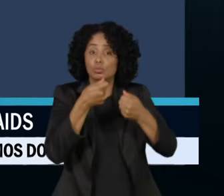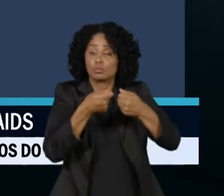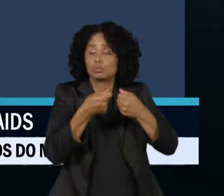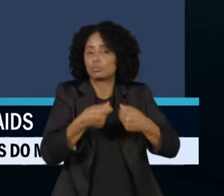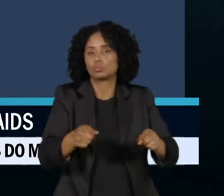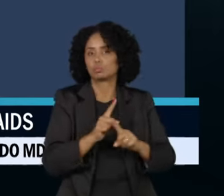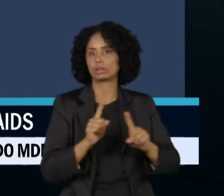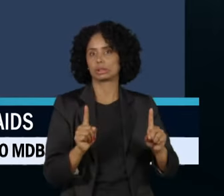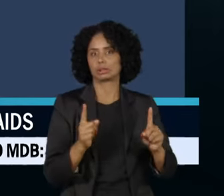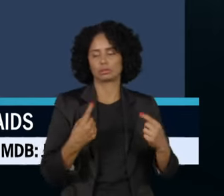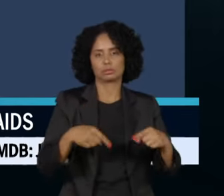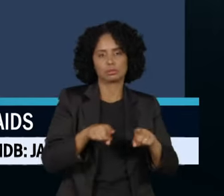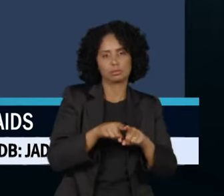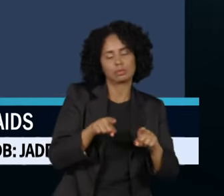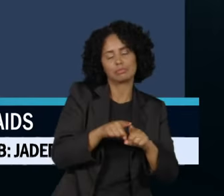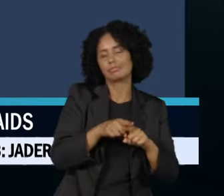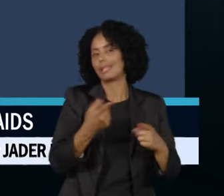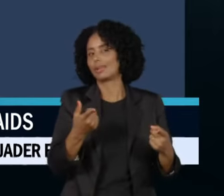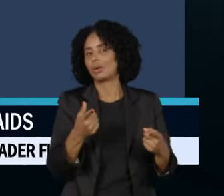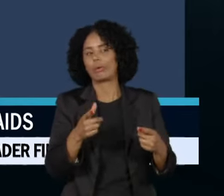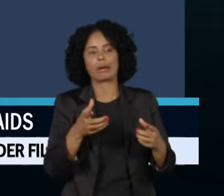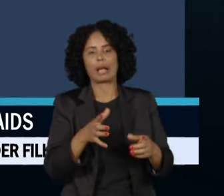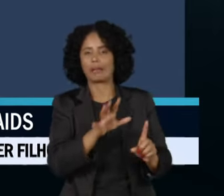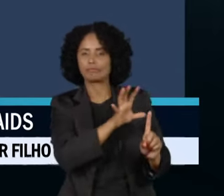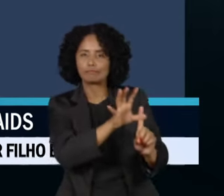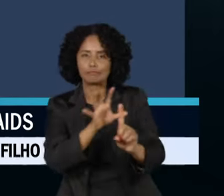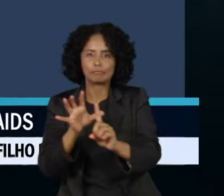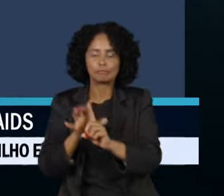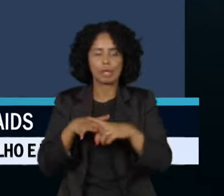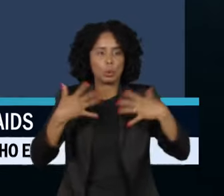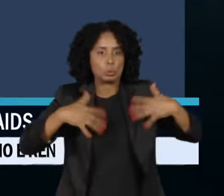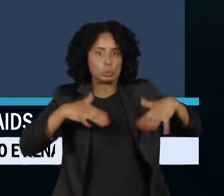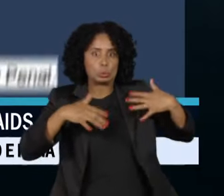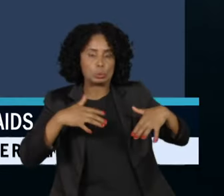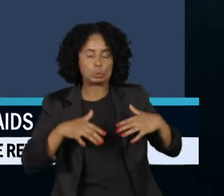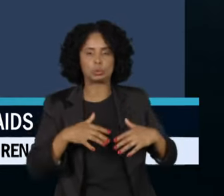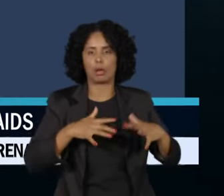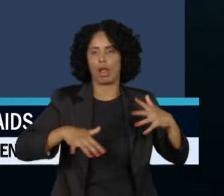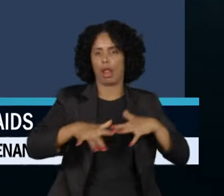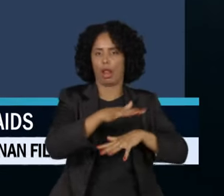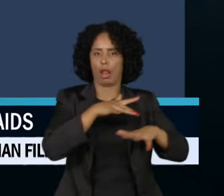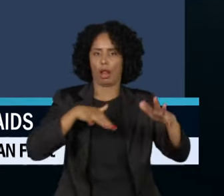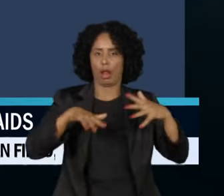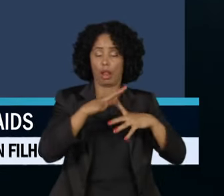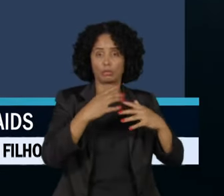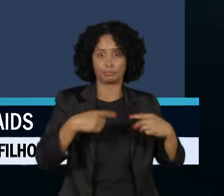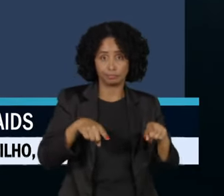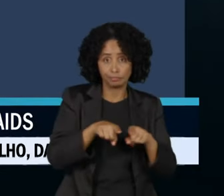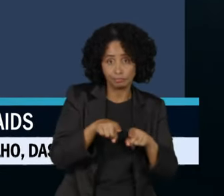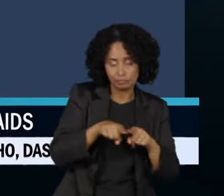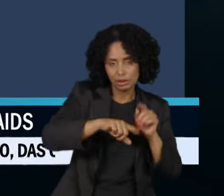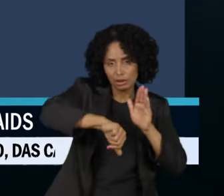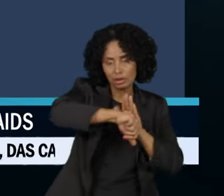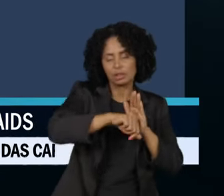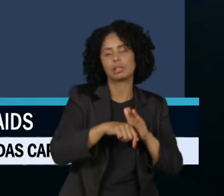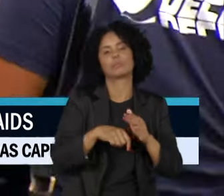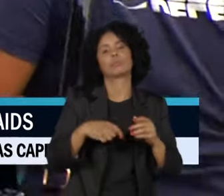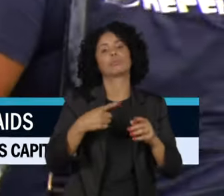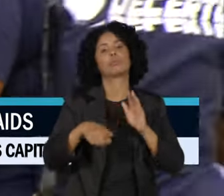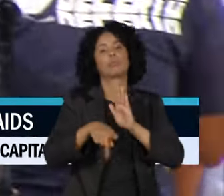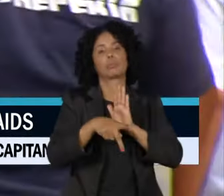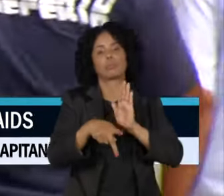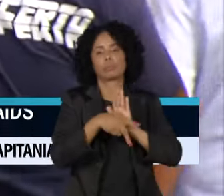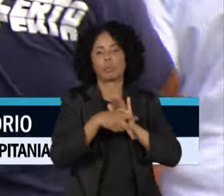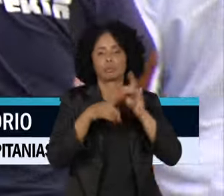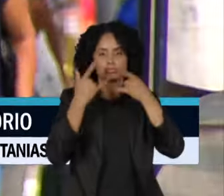ou praticar ato capaz de produzir pânico ou tumulto. E a segunda, por incitação ao crime contra o uso da proteção facial.